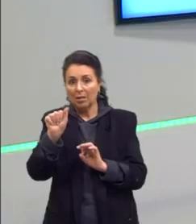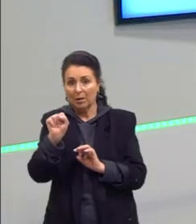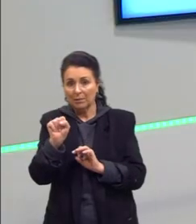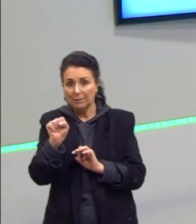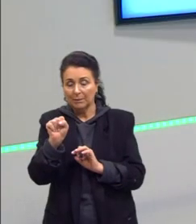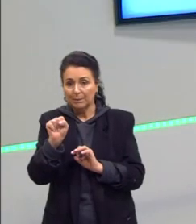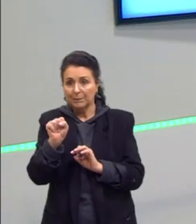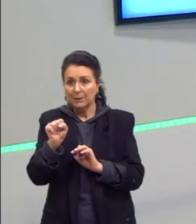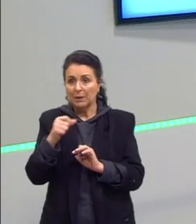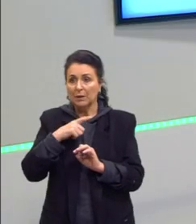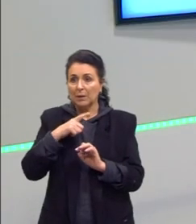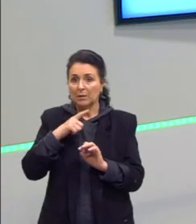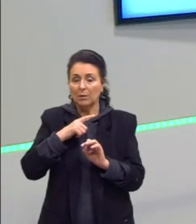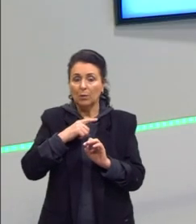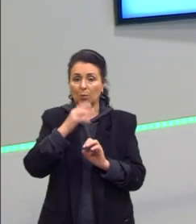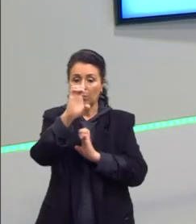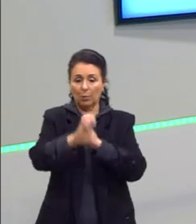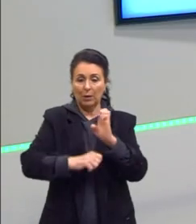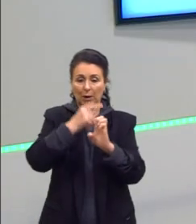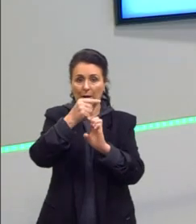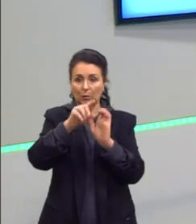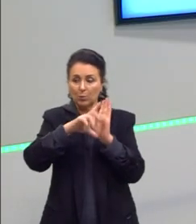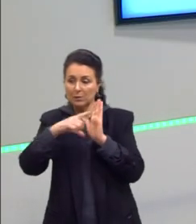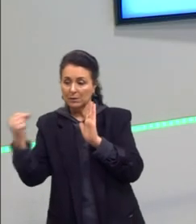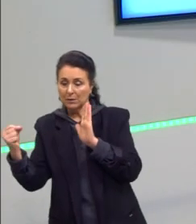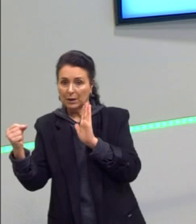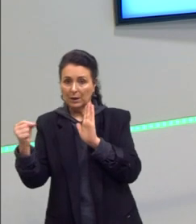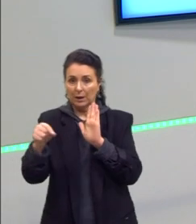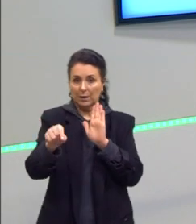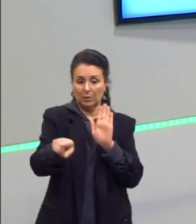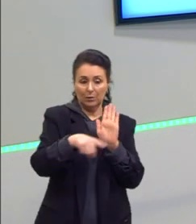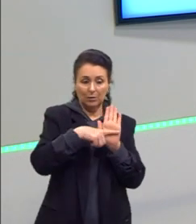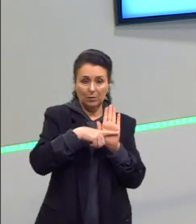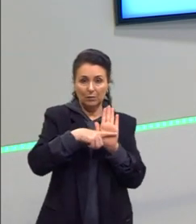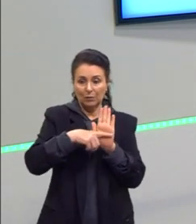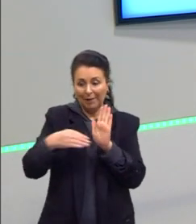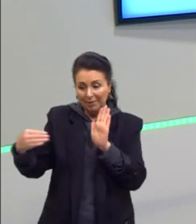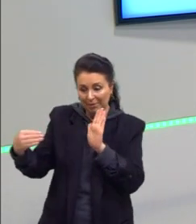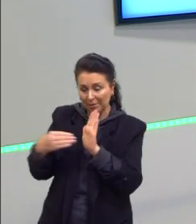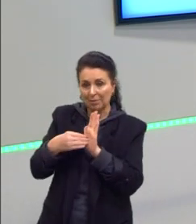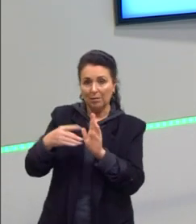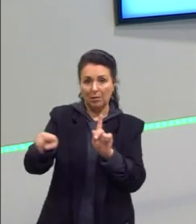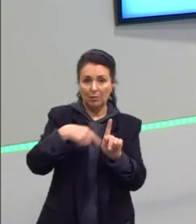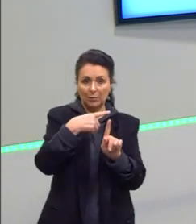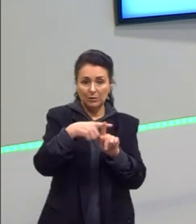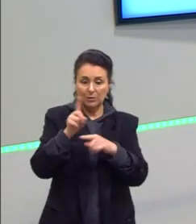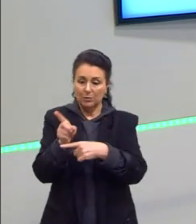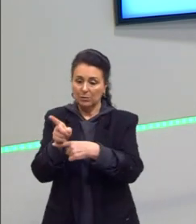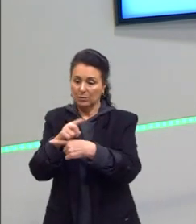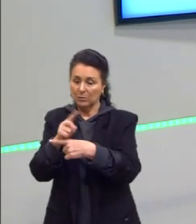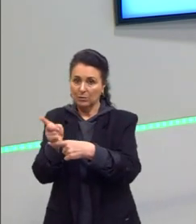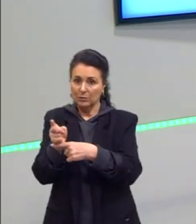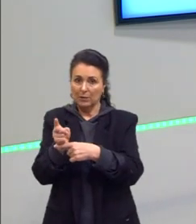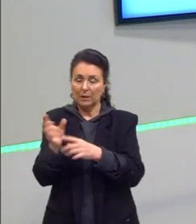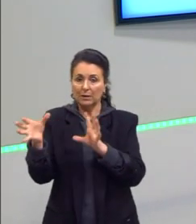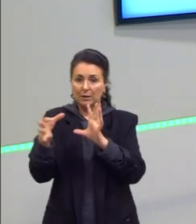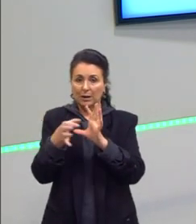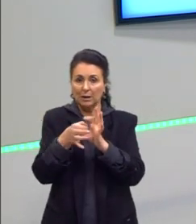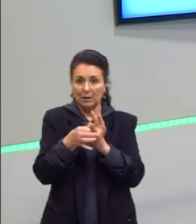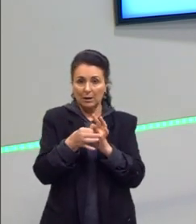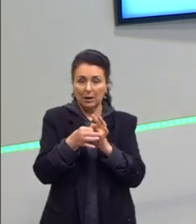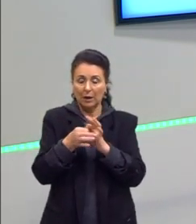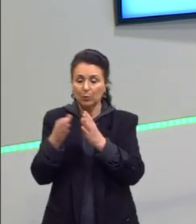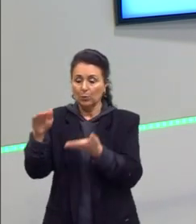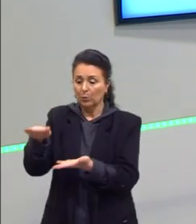que o elétron saia do negativo e chegue no Positivo e aí Claro tem um multímetro ligado em paralelo e